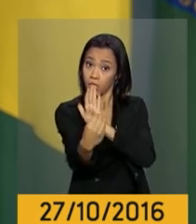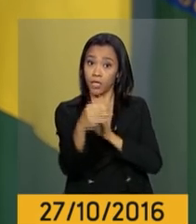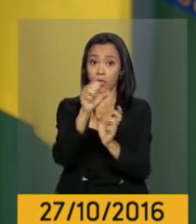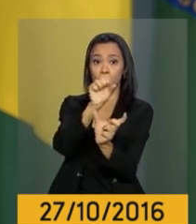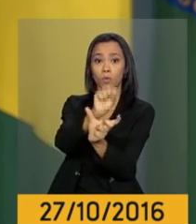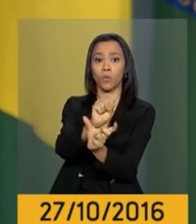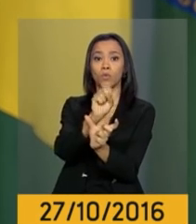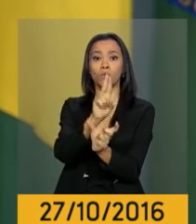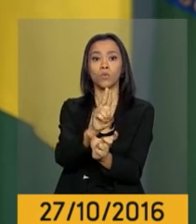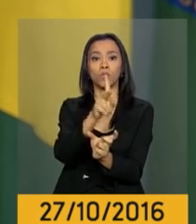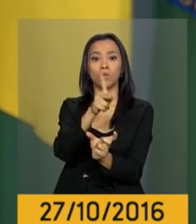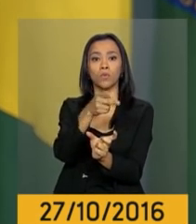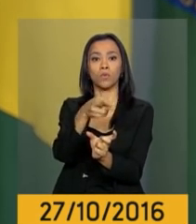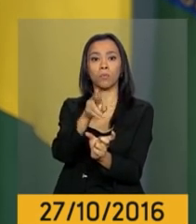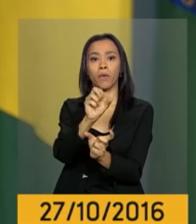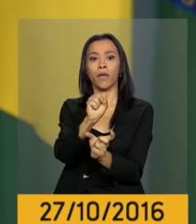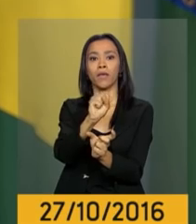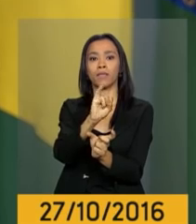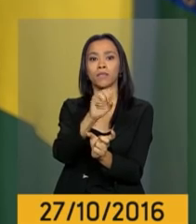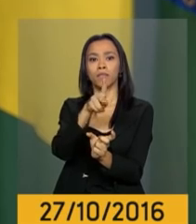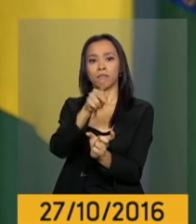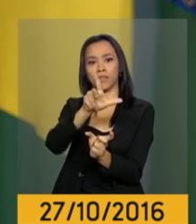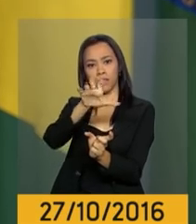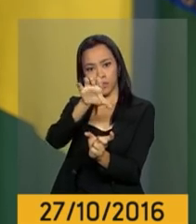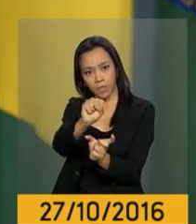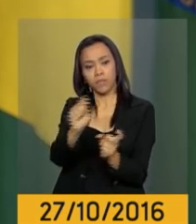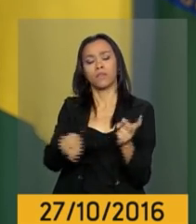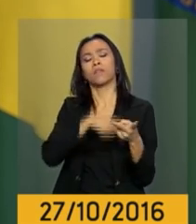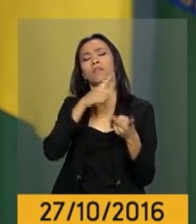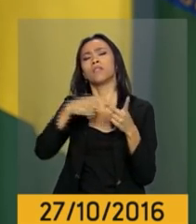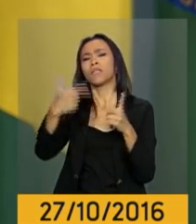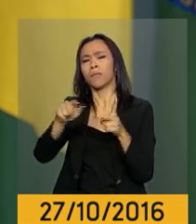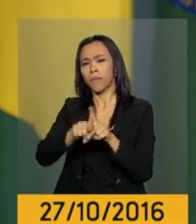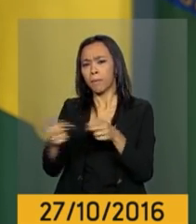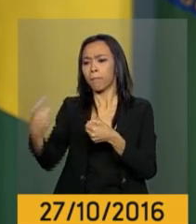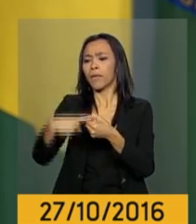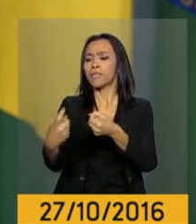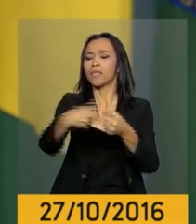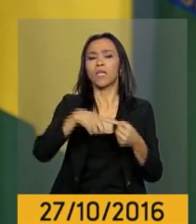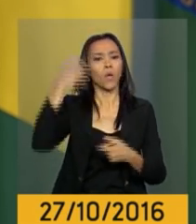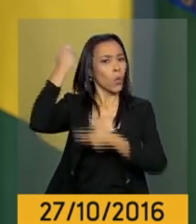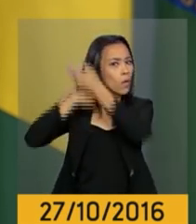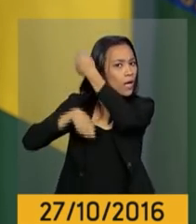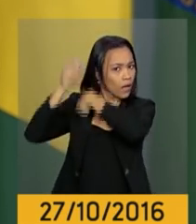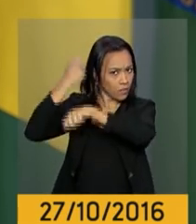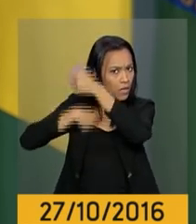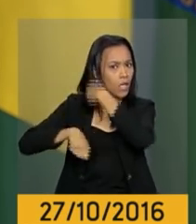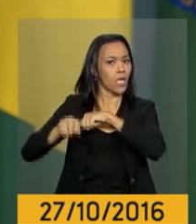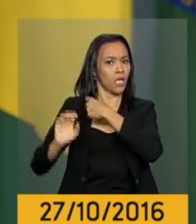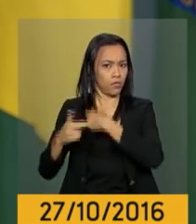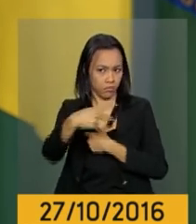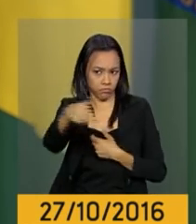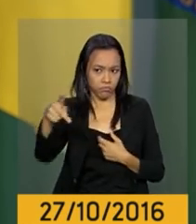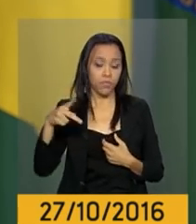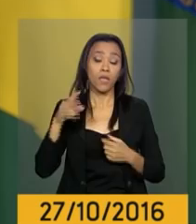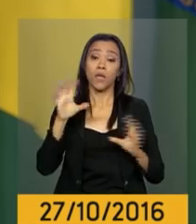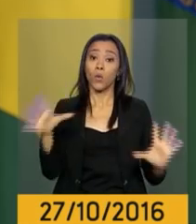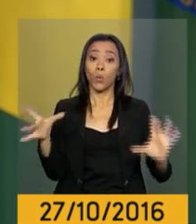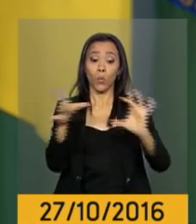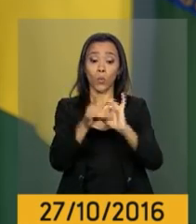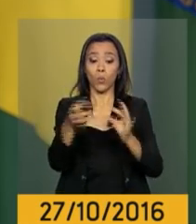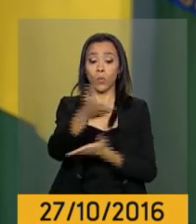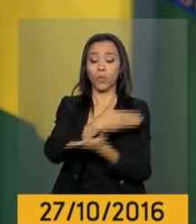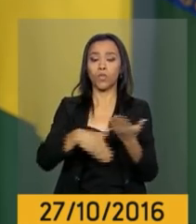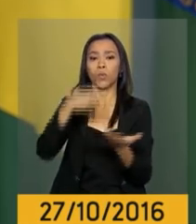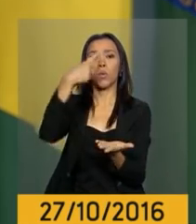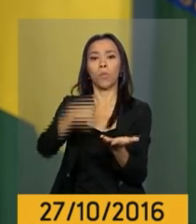mesmo tempo, a parceria nos salões de cabeleireiro, ela une a ideia da responsabilidade